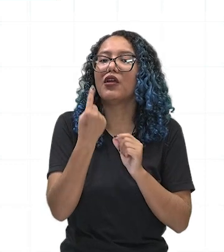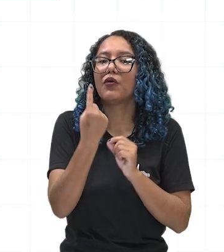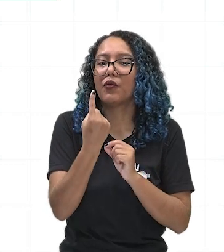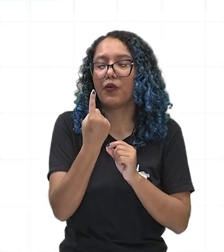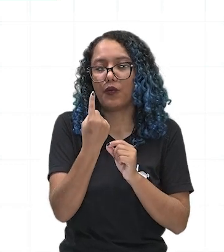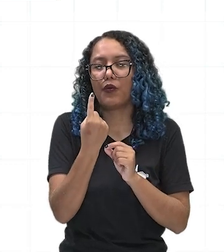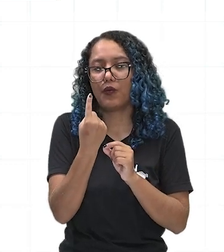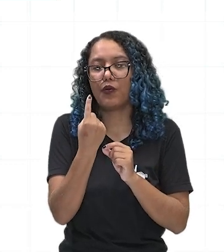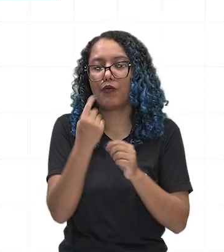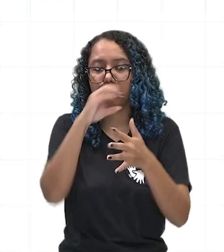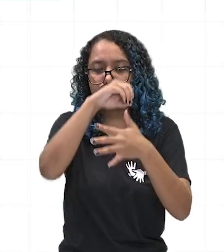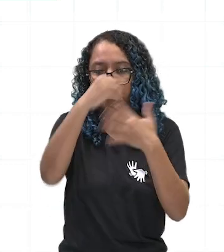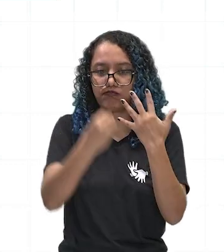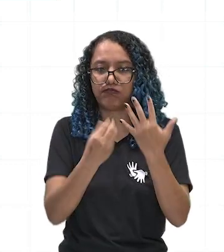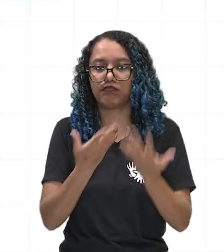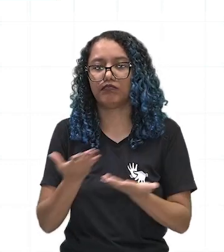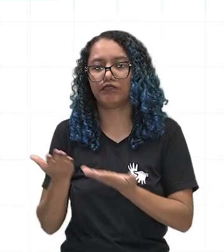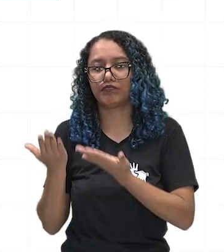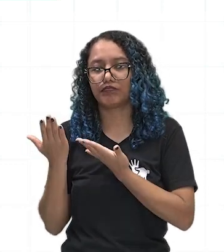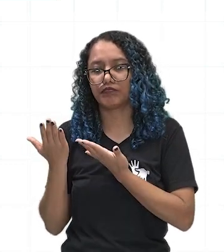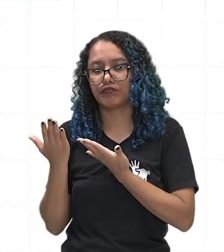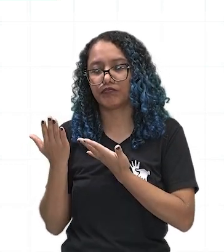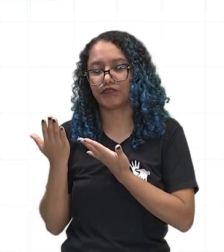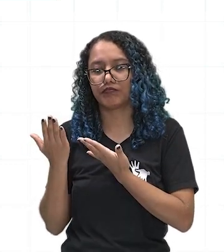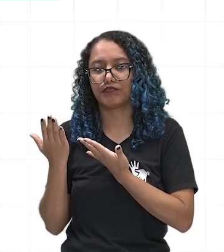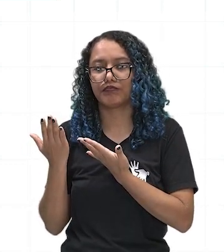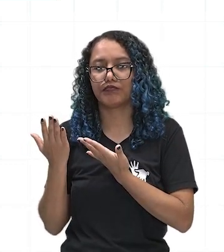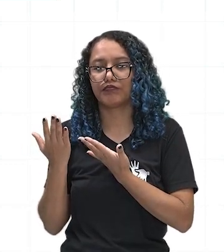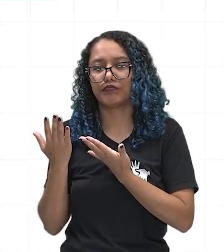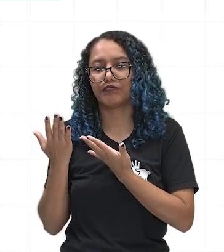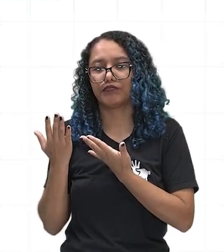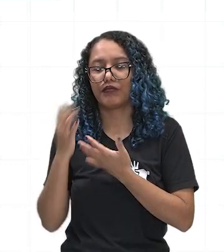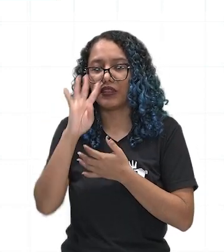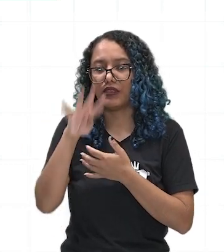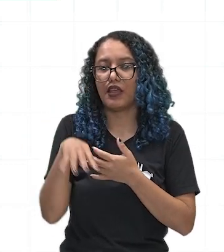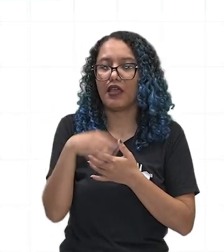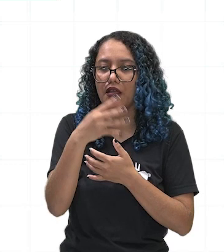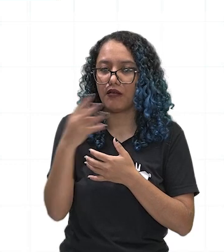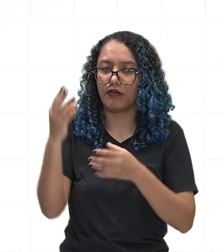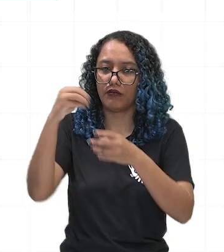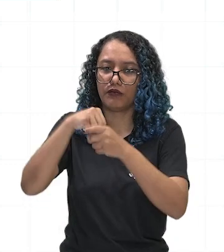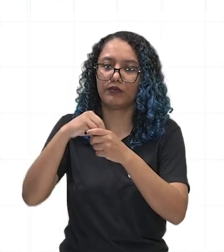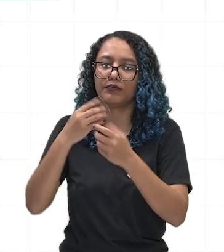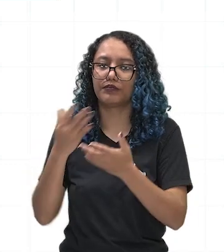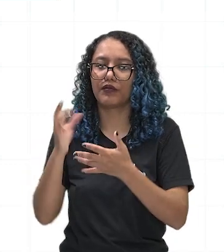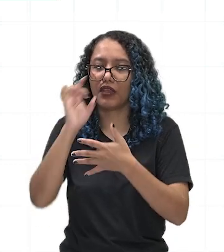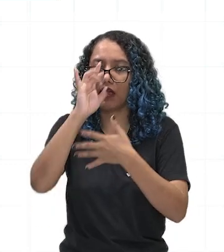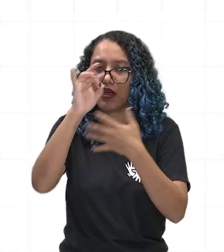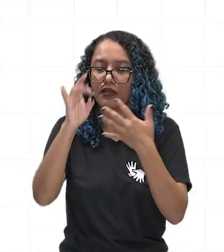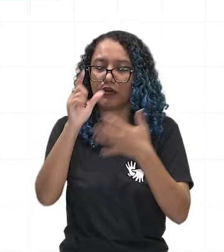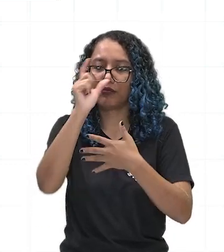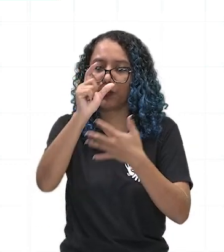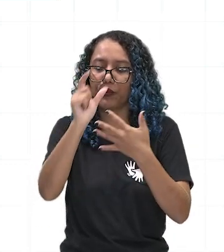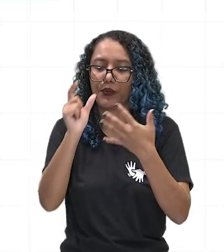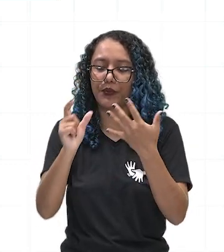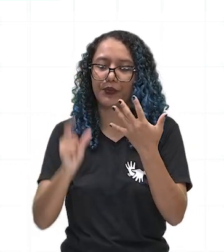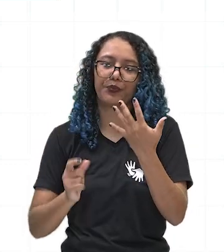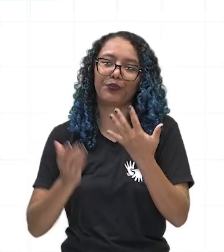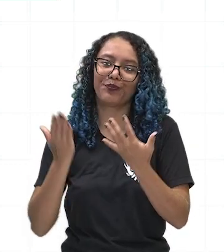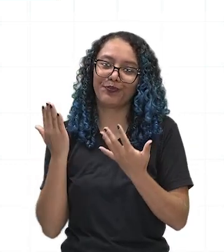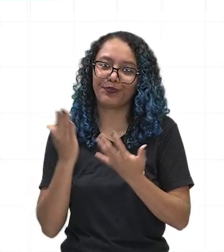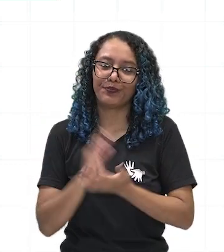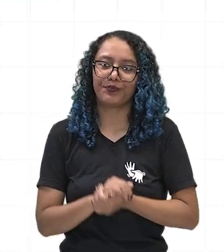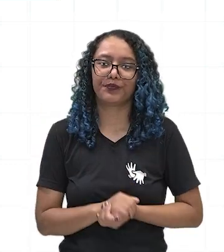O reino, o filo, a classe, a ordem, a família, o gênero e a